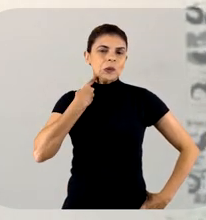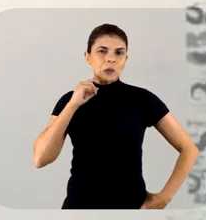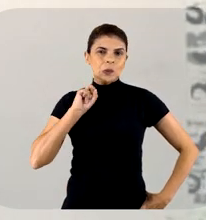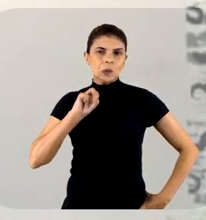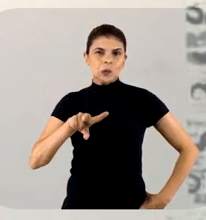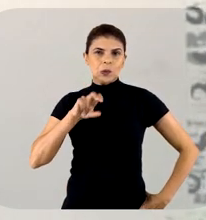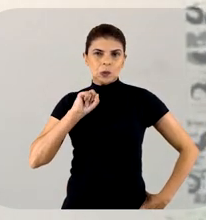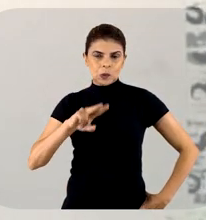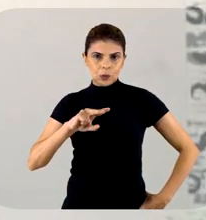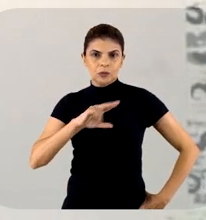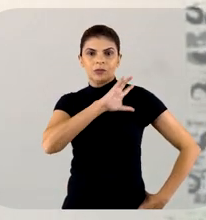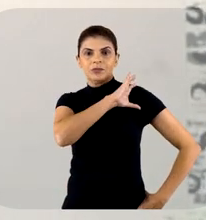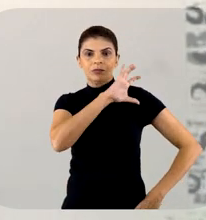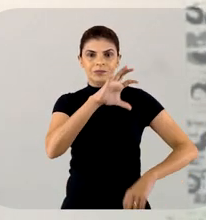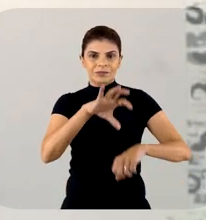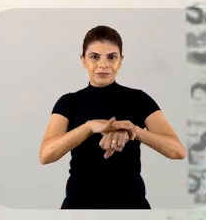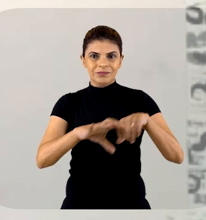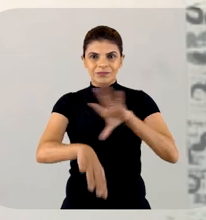aqui o capote.